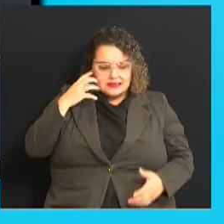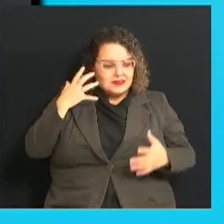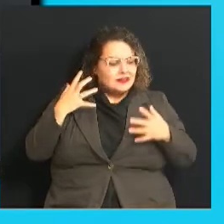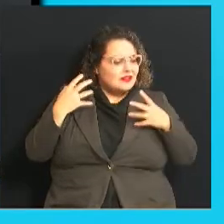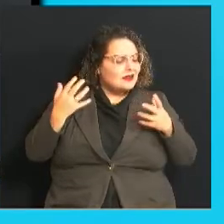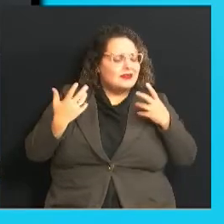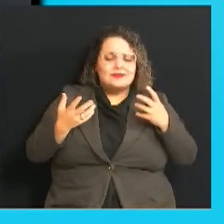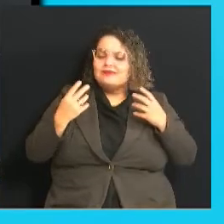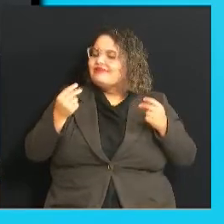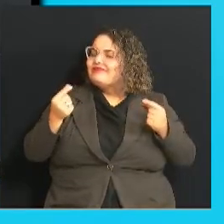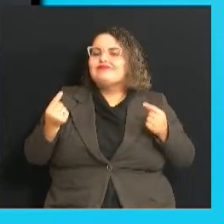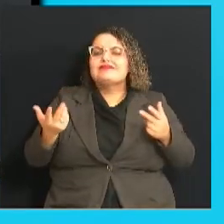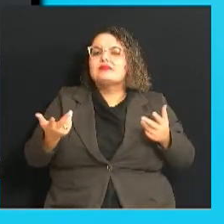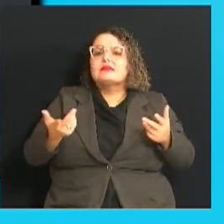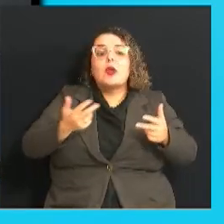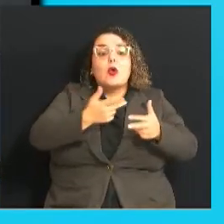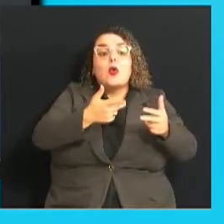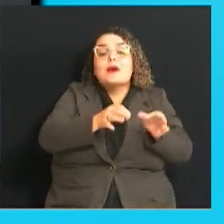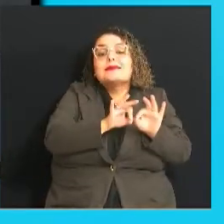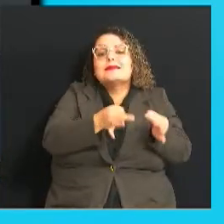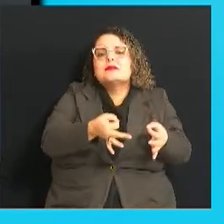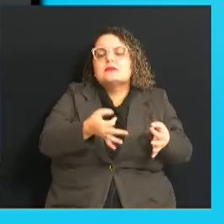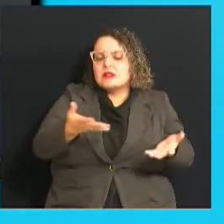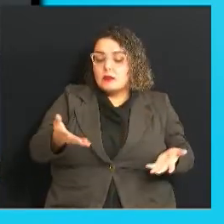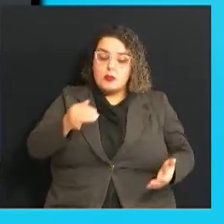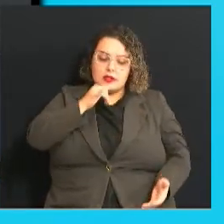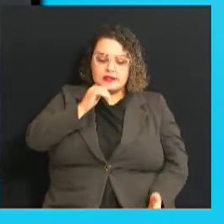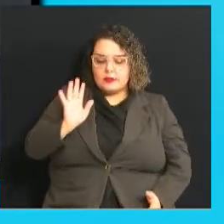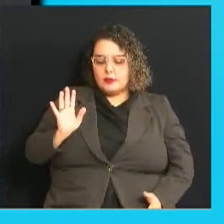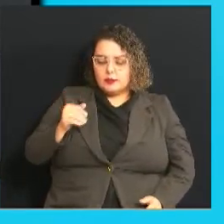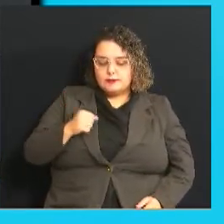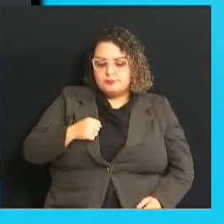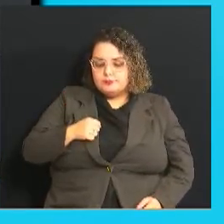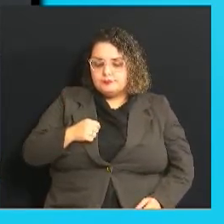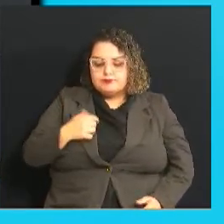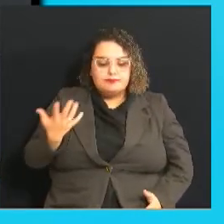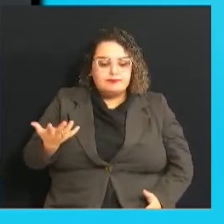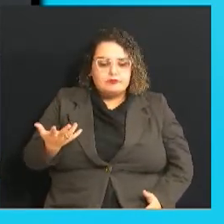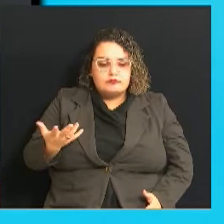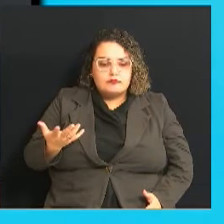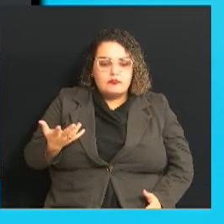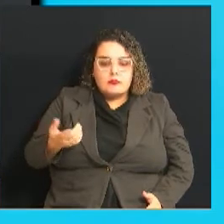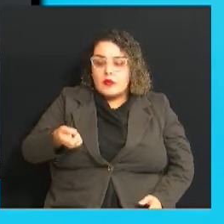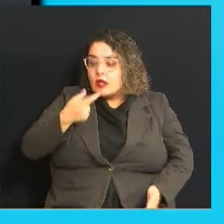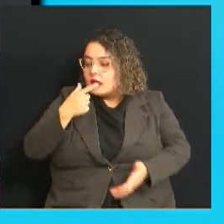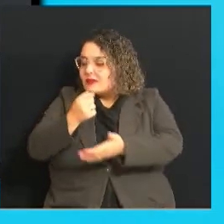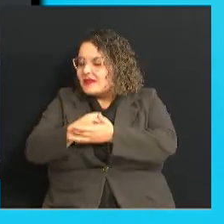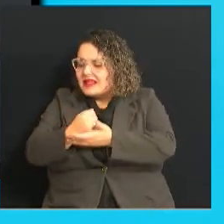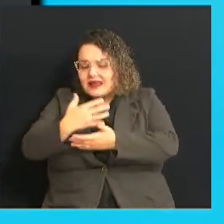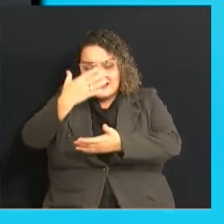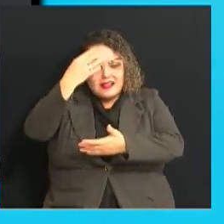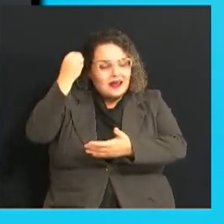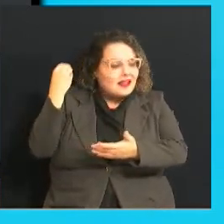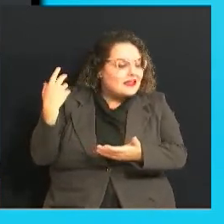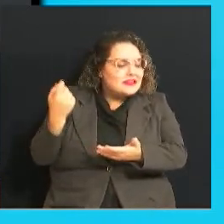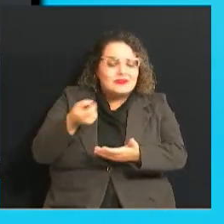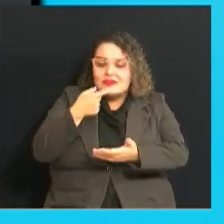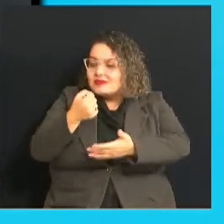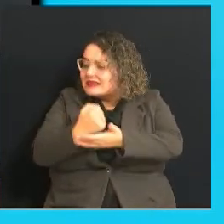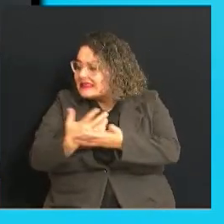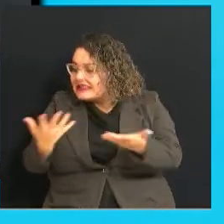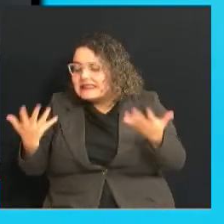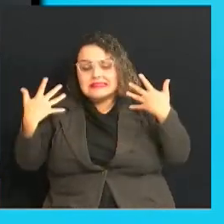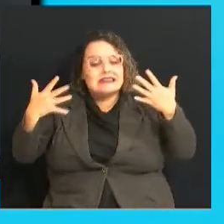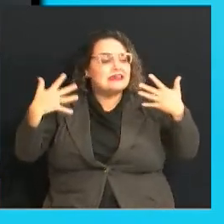que antes eram muito simples para ela. Por exemplo, começa a se enrolar na tomada de medicamentos, esquece de tomar alguns medicamentos ou toma